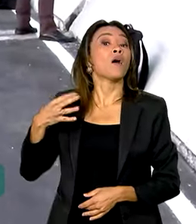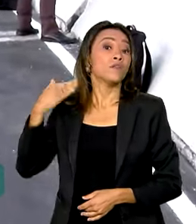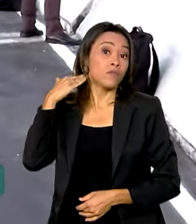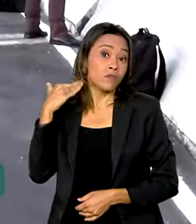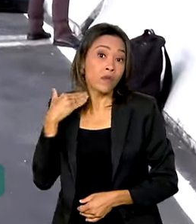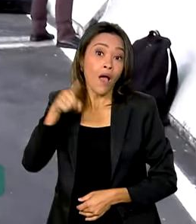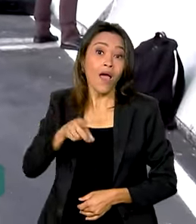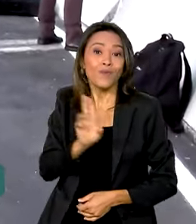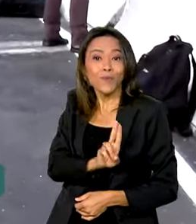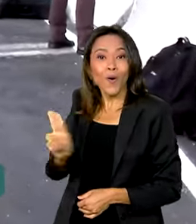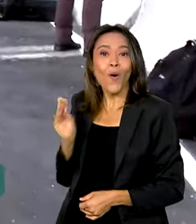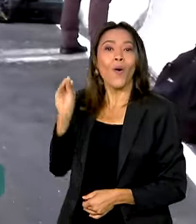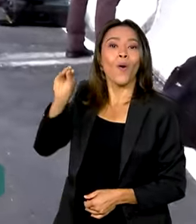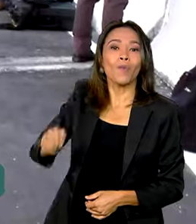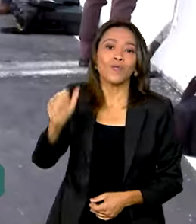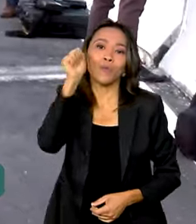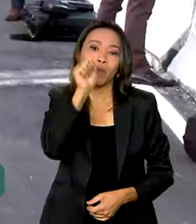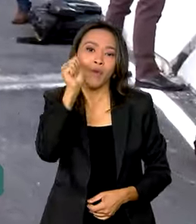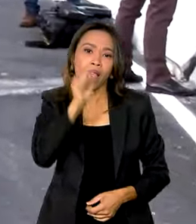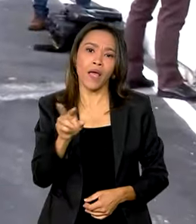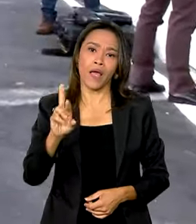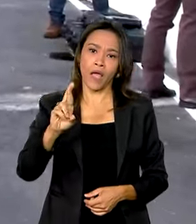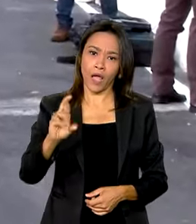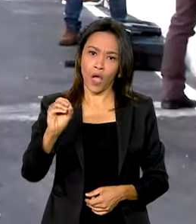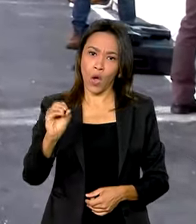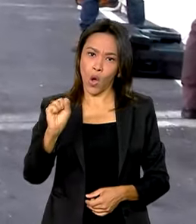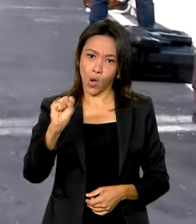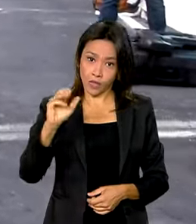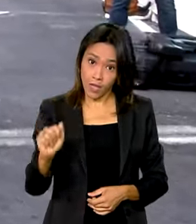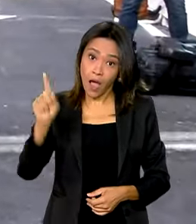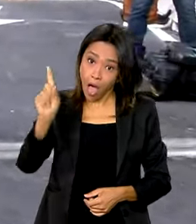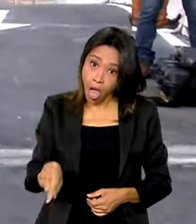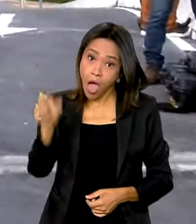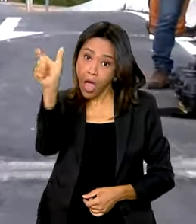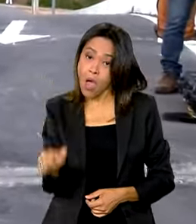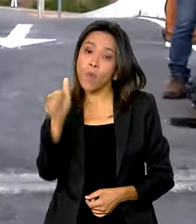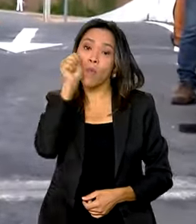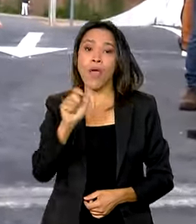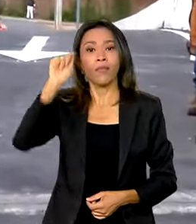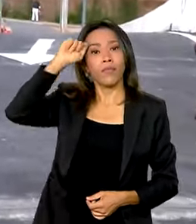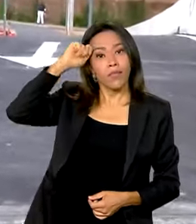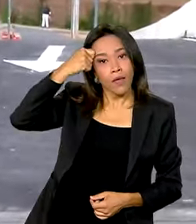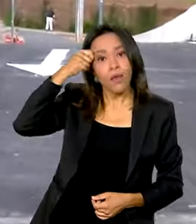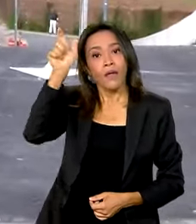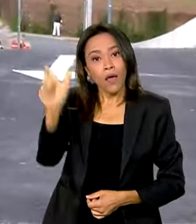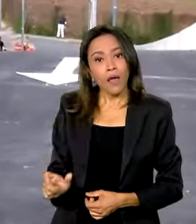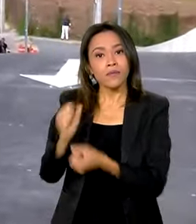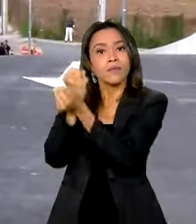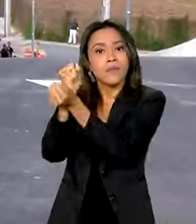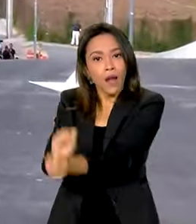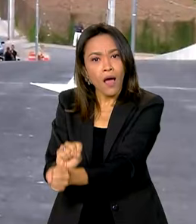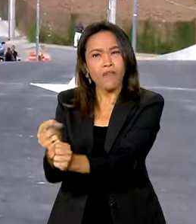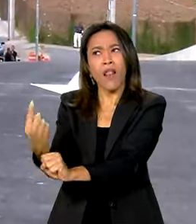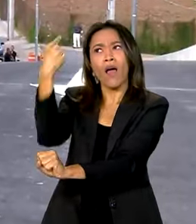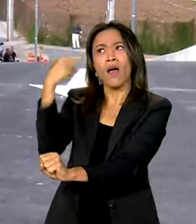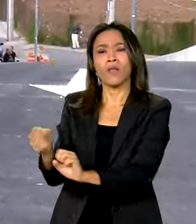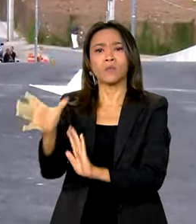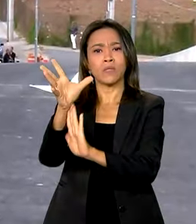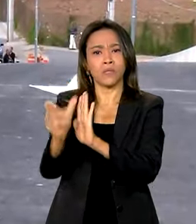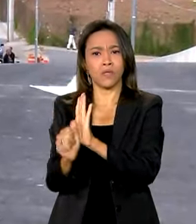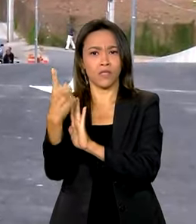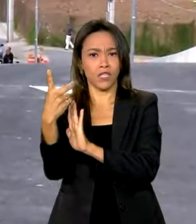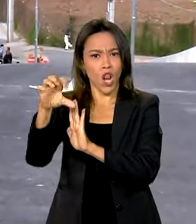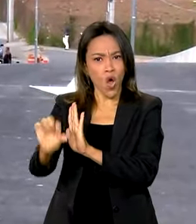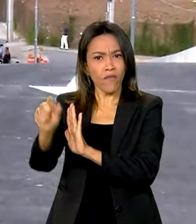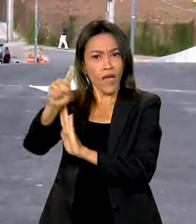uma mulher. Rosa Cabinda foi uma mulher negra, escravizada, que no século XIX teve de entrar